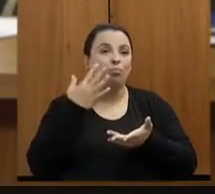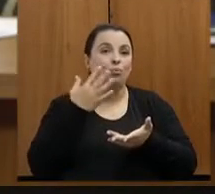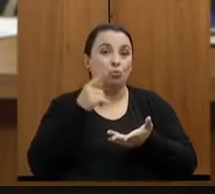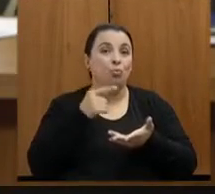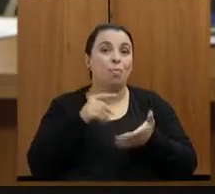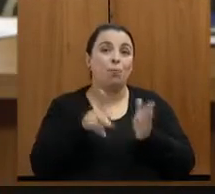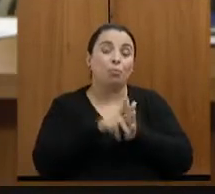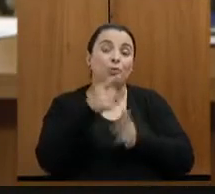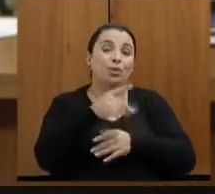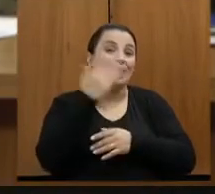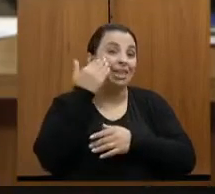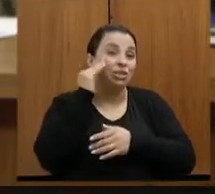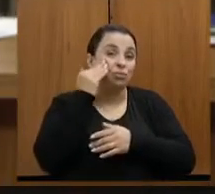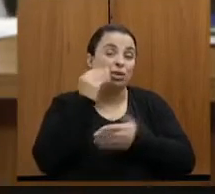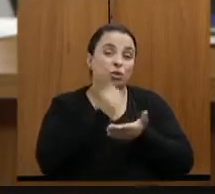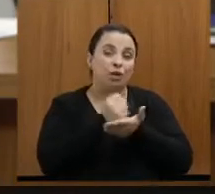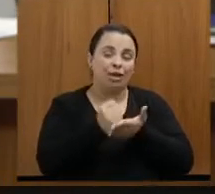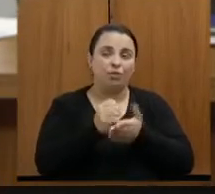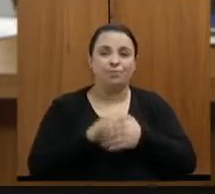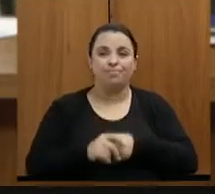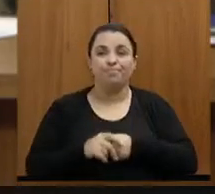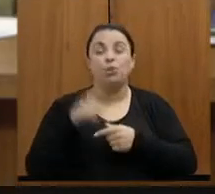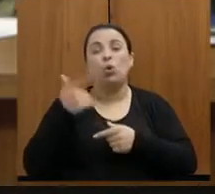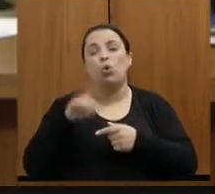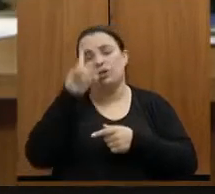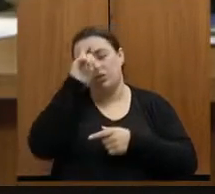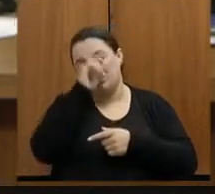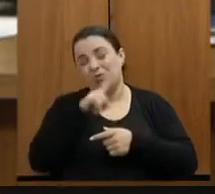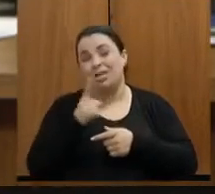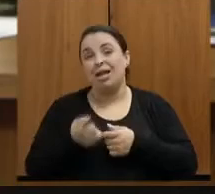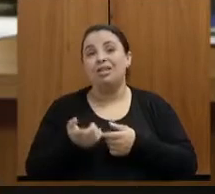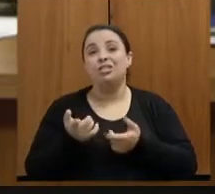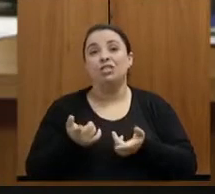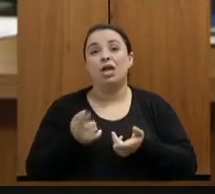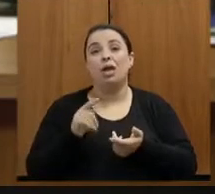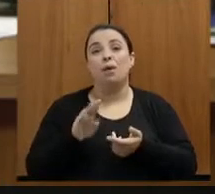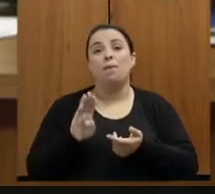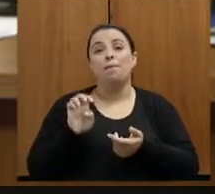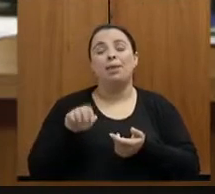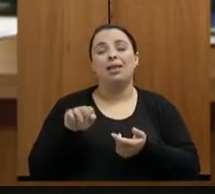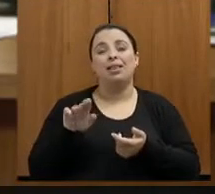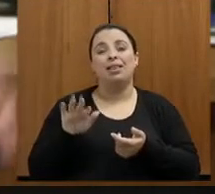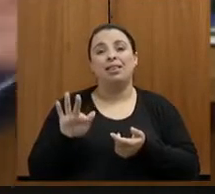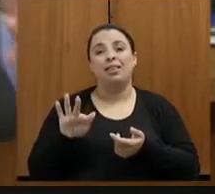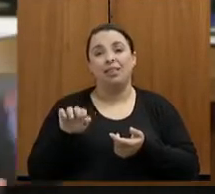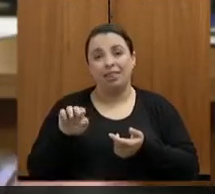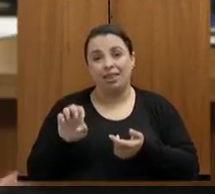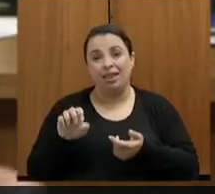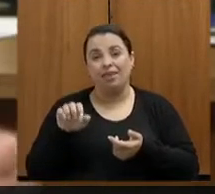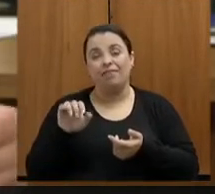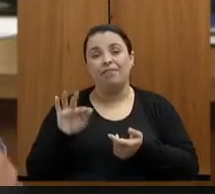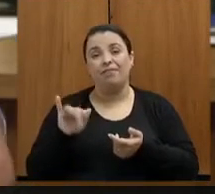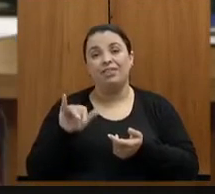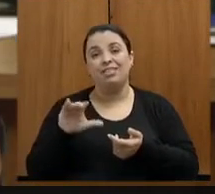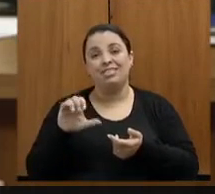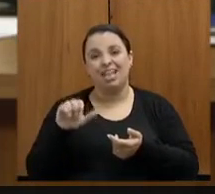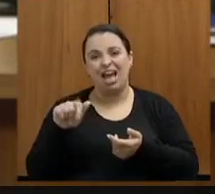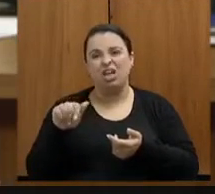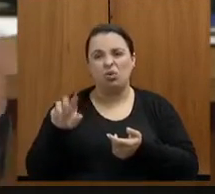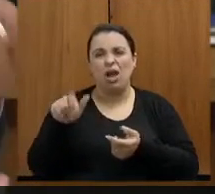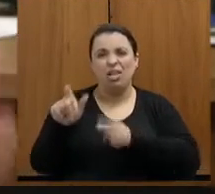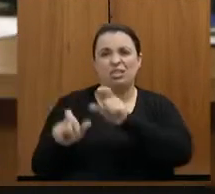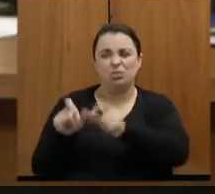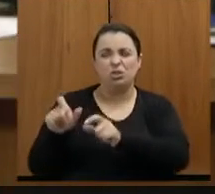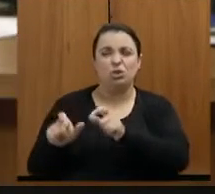Com relação aos beneficiários, muitas vezes tem uma dificuldade grande de conseguir que as pessoas abram a casa, que elas